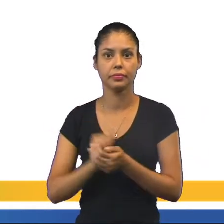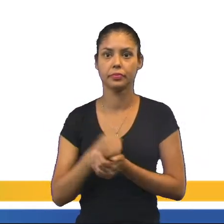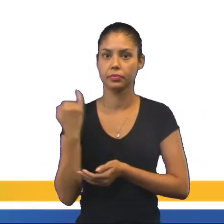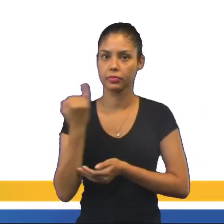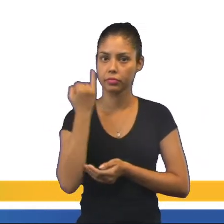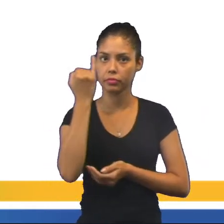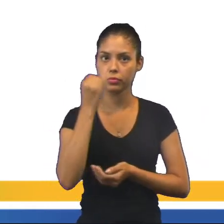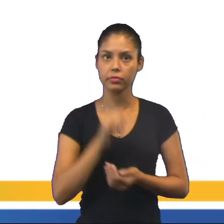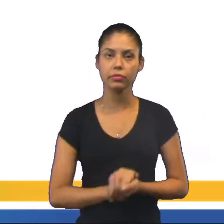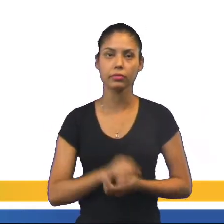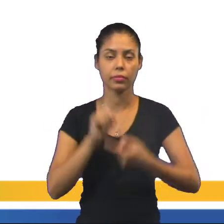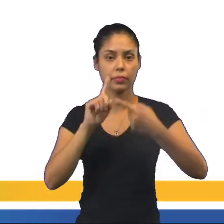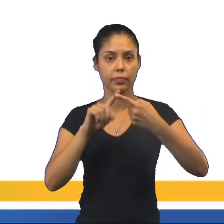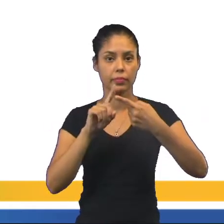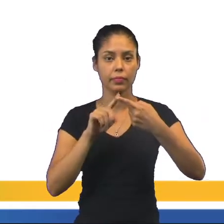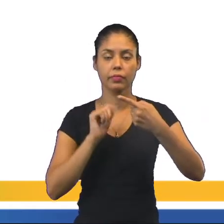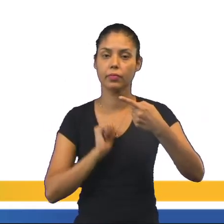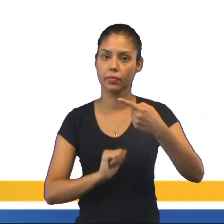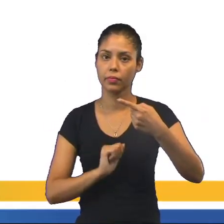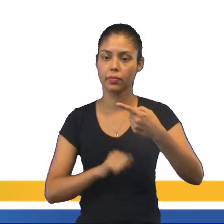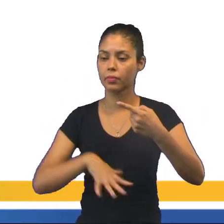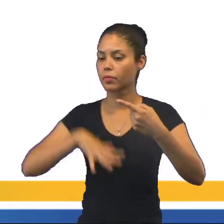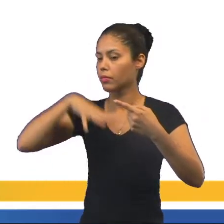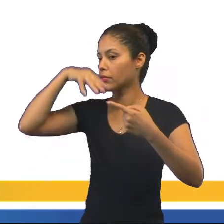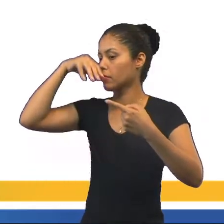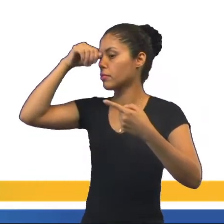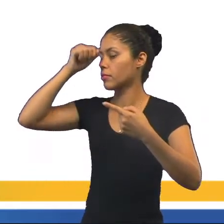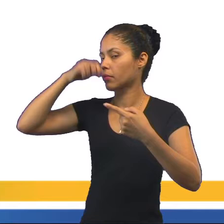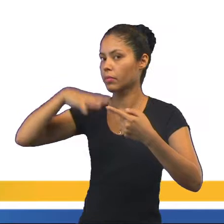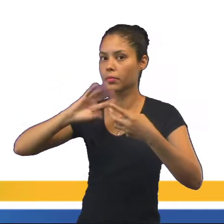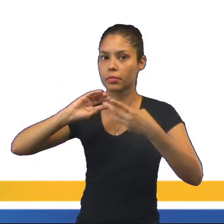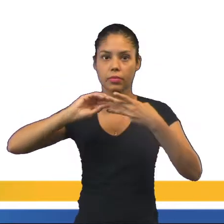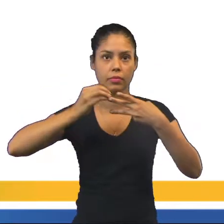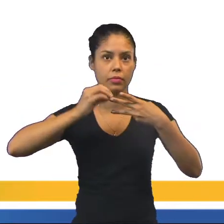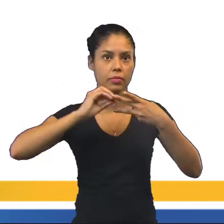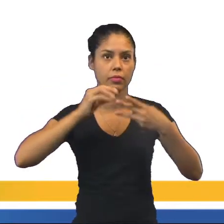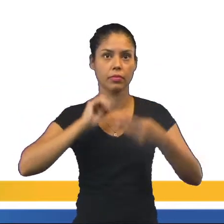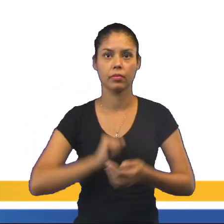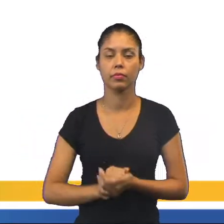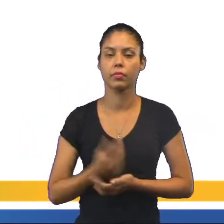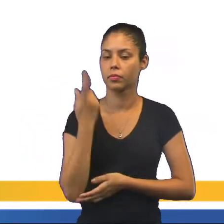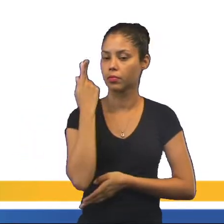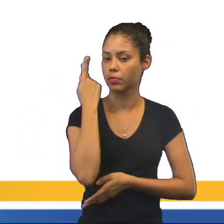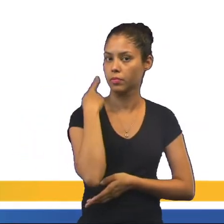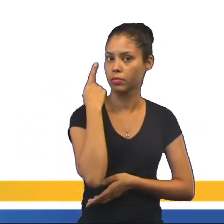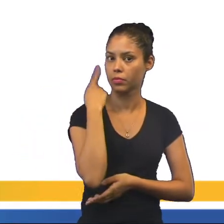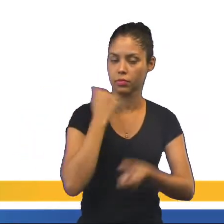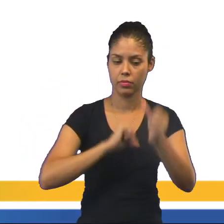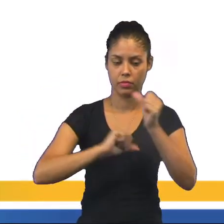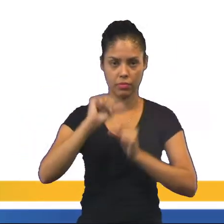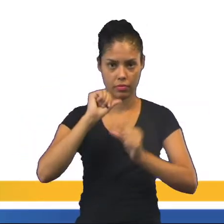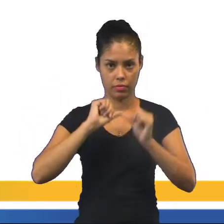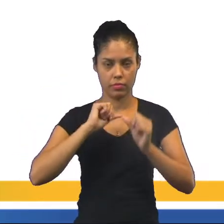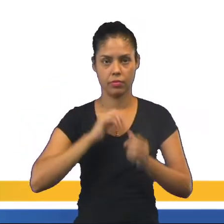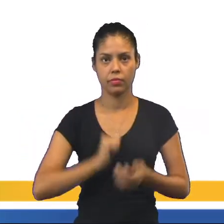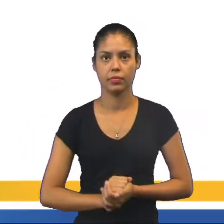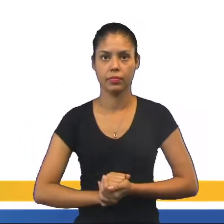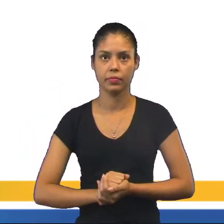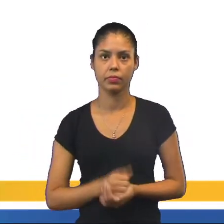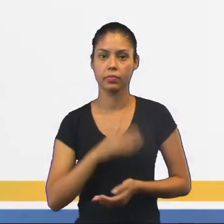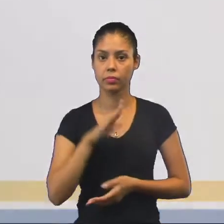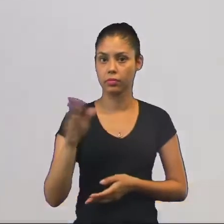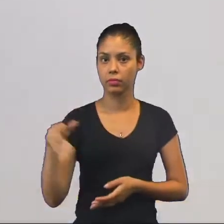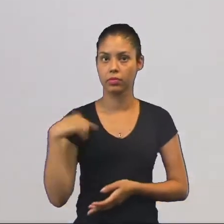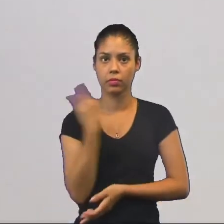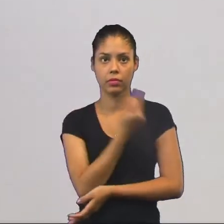muito importantes. O primeiro deles é a respiração celular e o segundo são as trocas gasosas. Quando